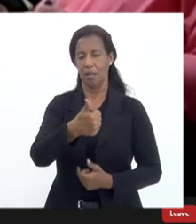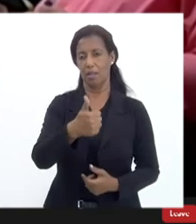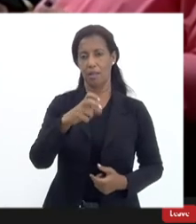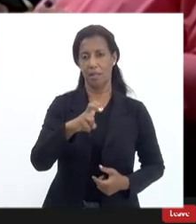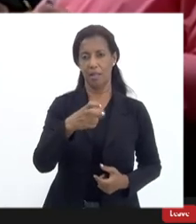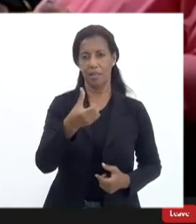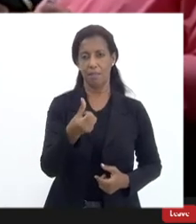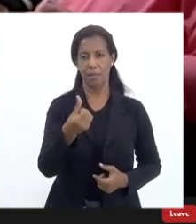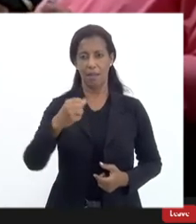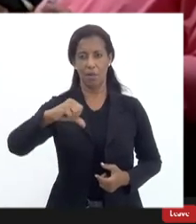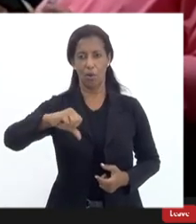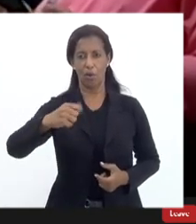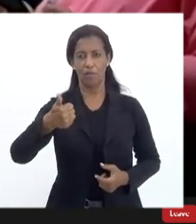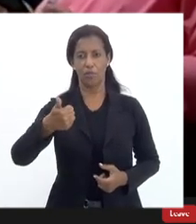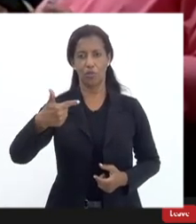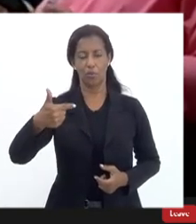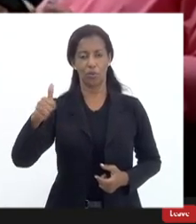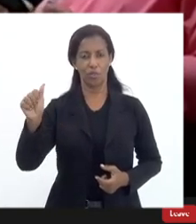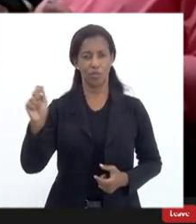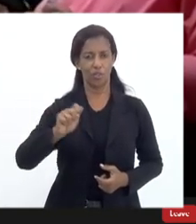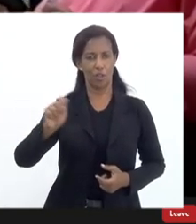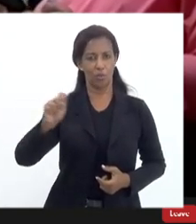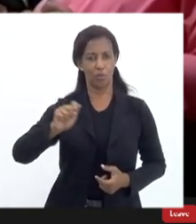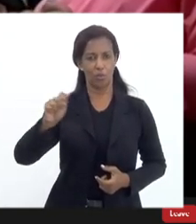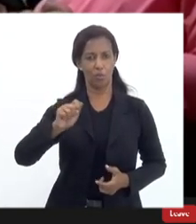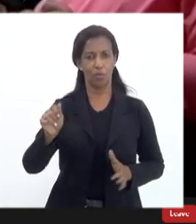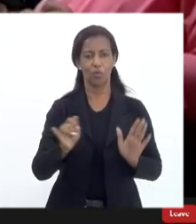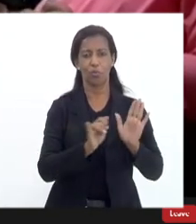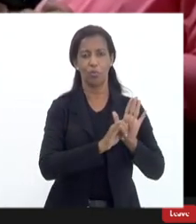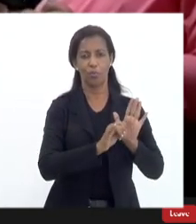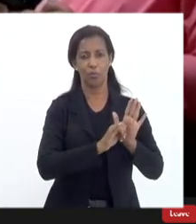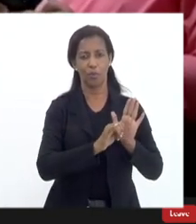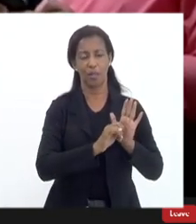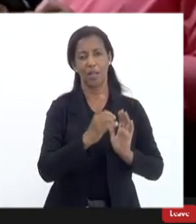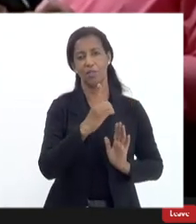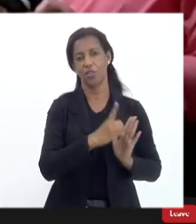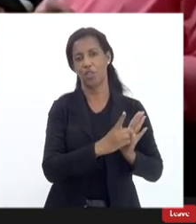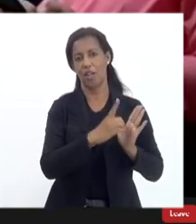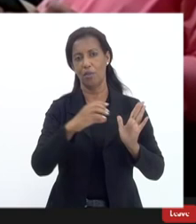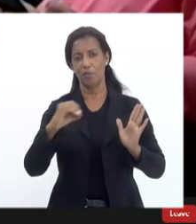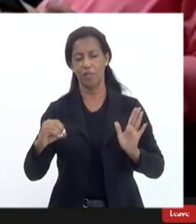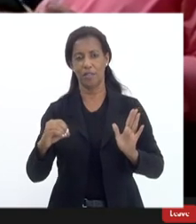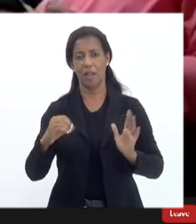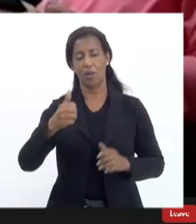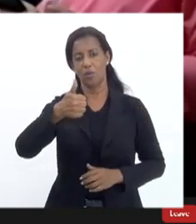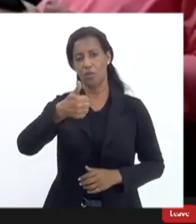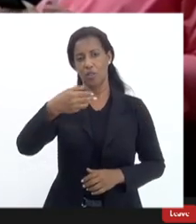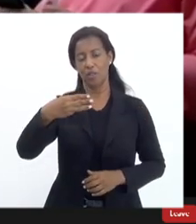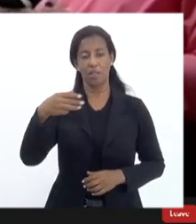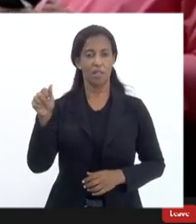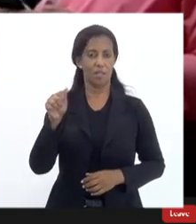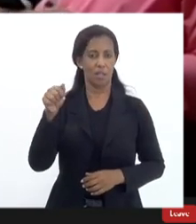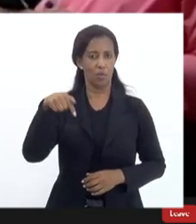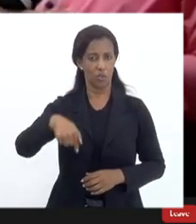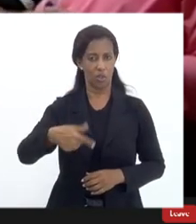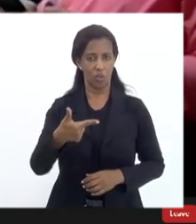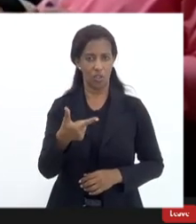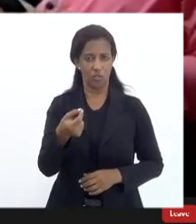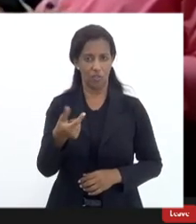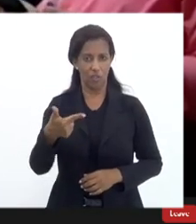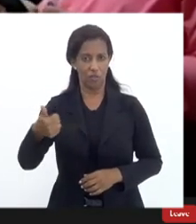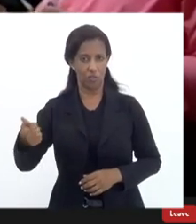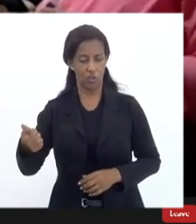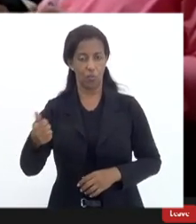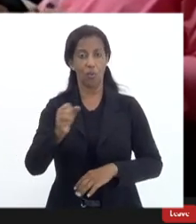1569, de 12 de agosto, publicado no Diário Oficial 13 de agosto desse ano, a CEDUC